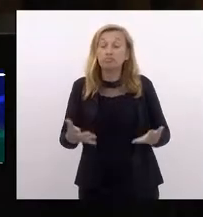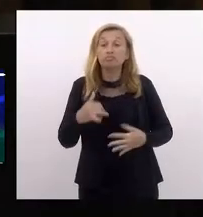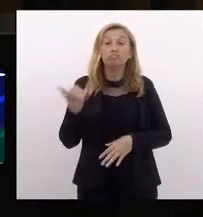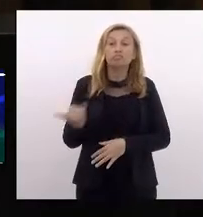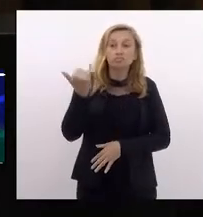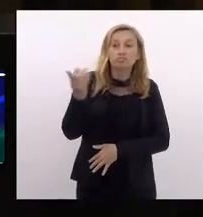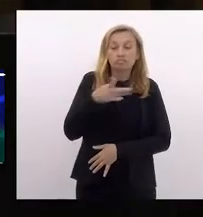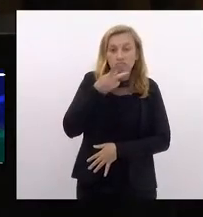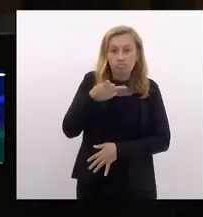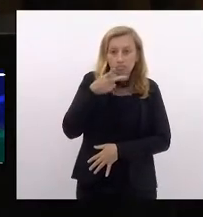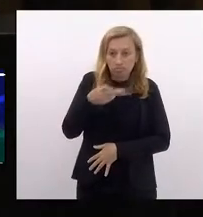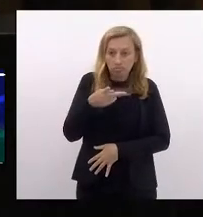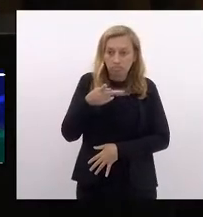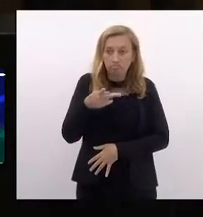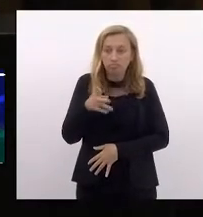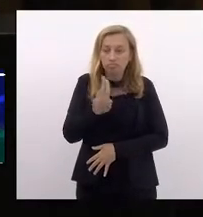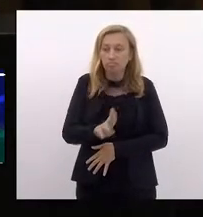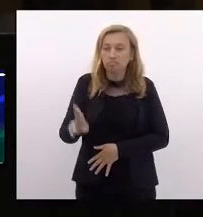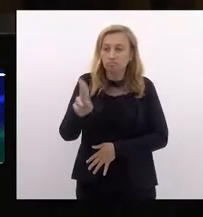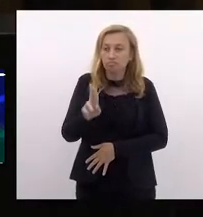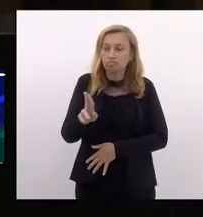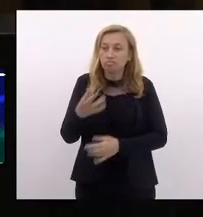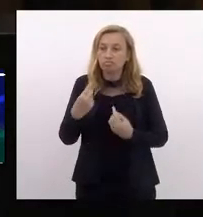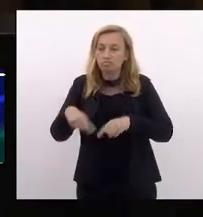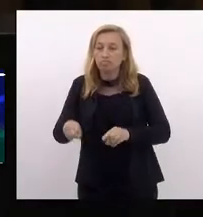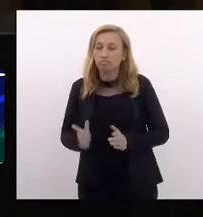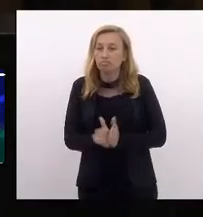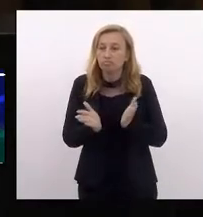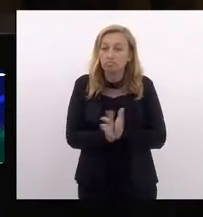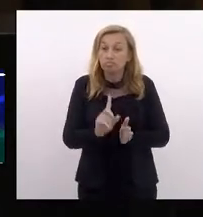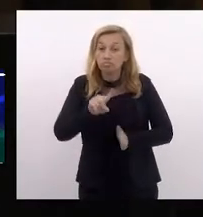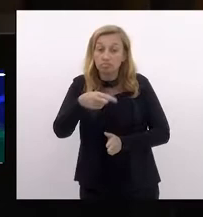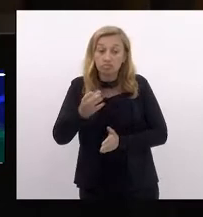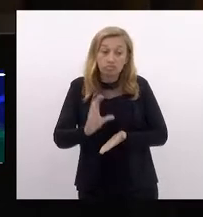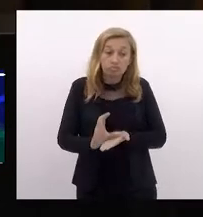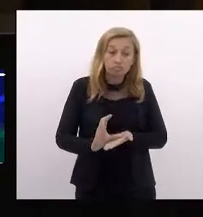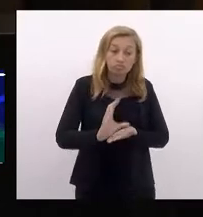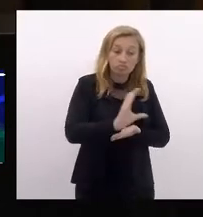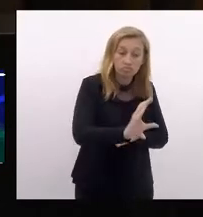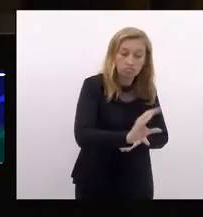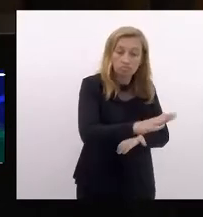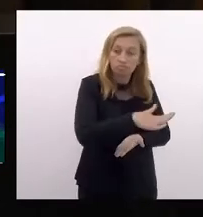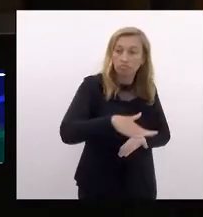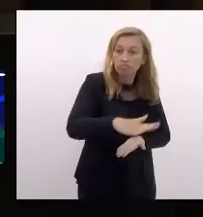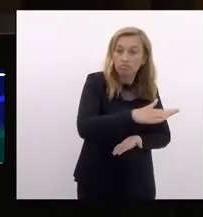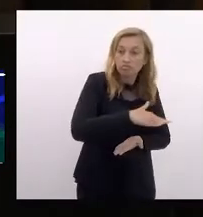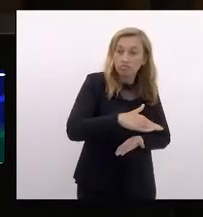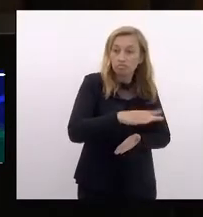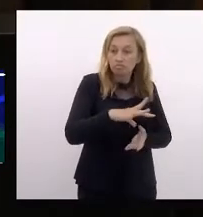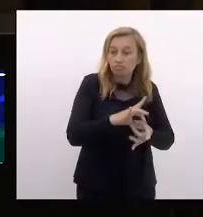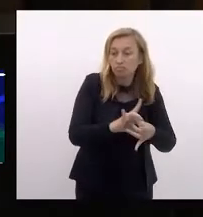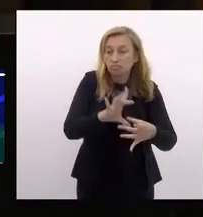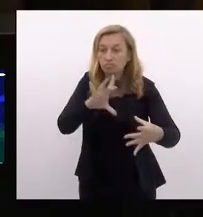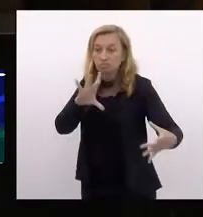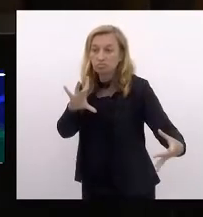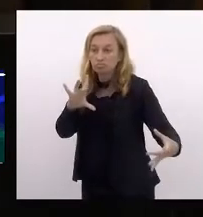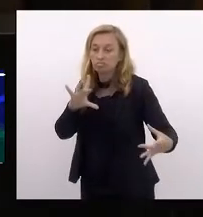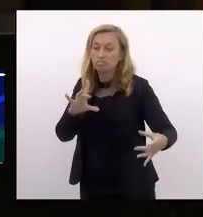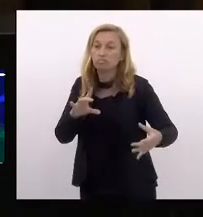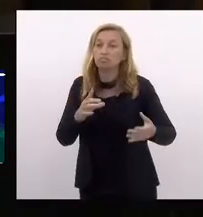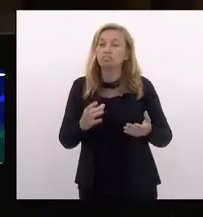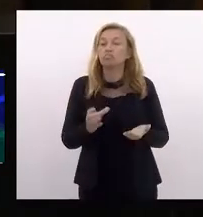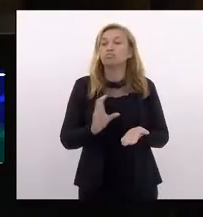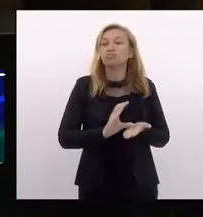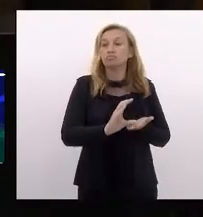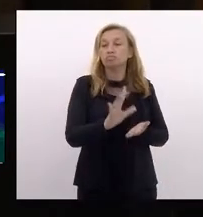importante dizer que a utilização do fundo de combate à pobreza para outras áreas resultou aí na desde vinculação dos